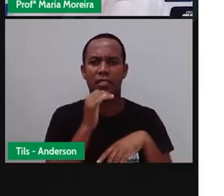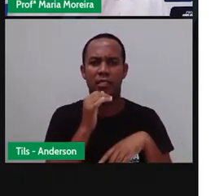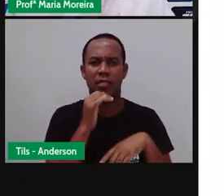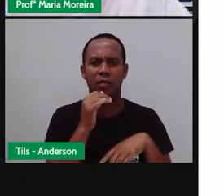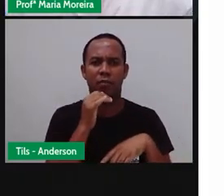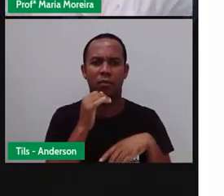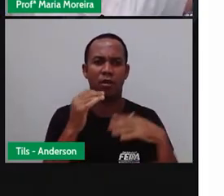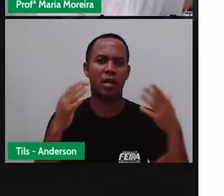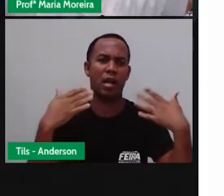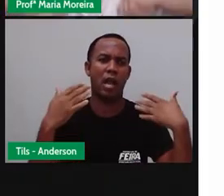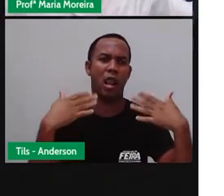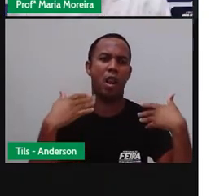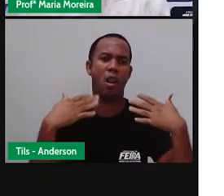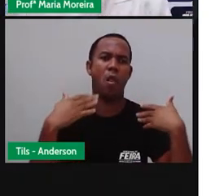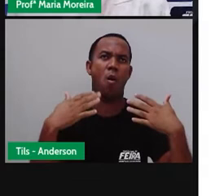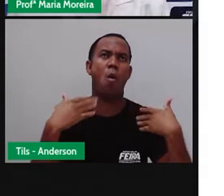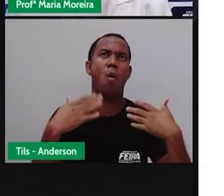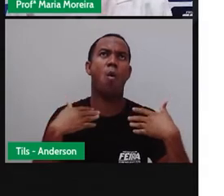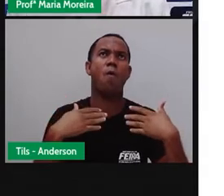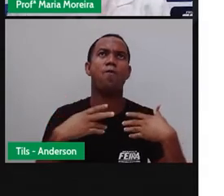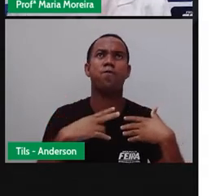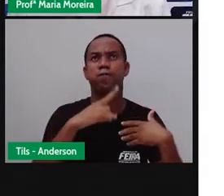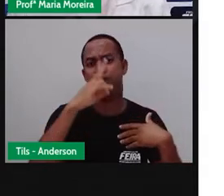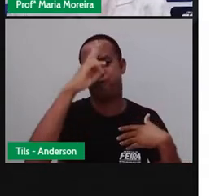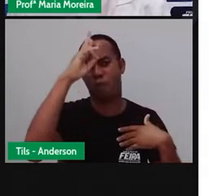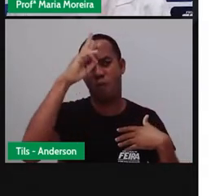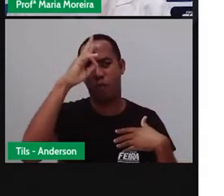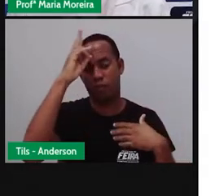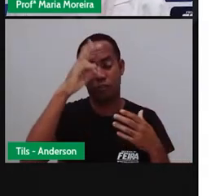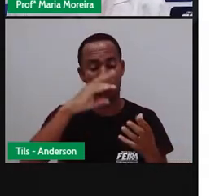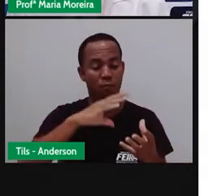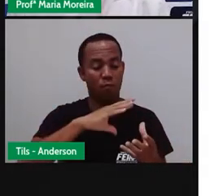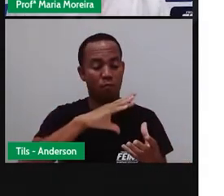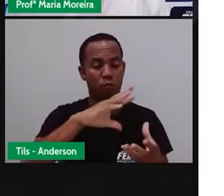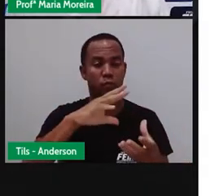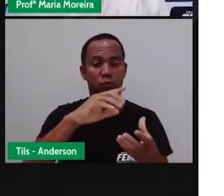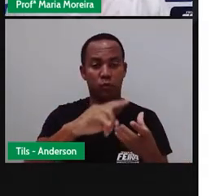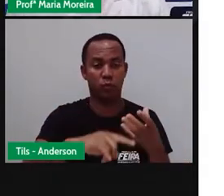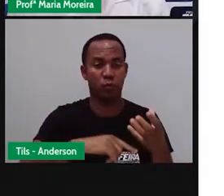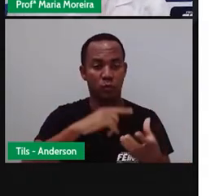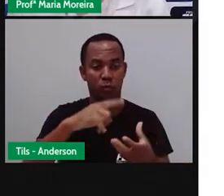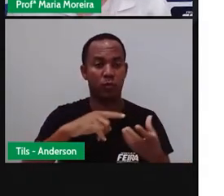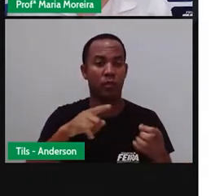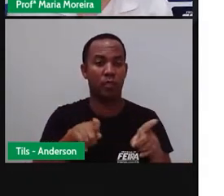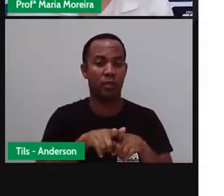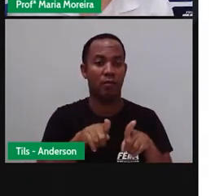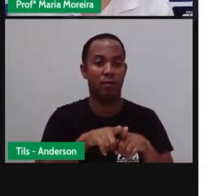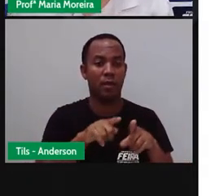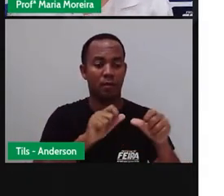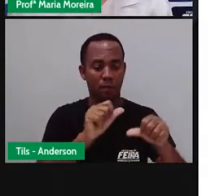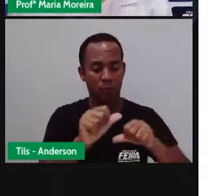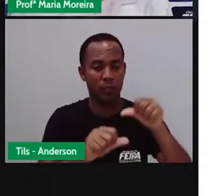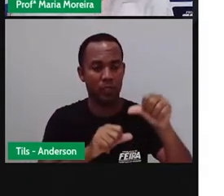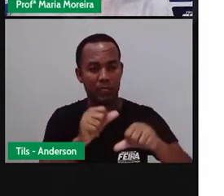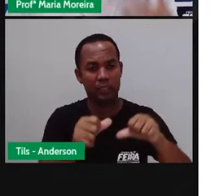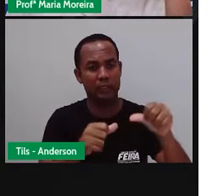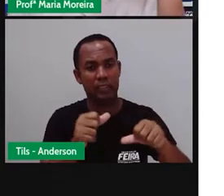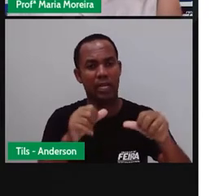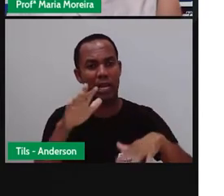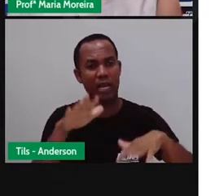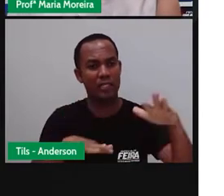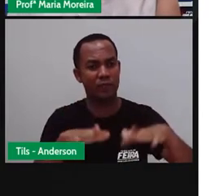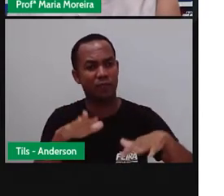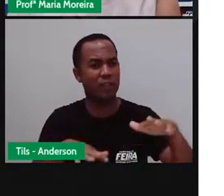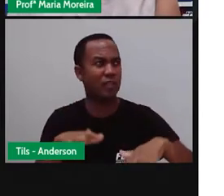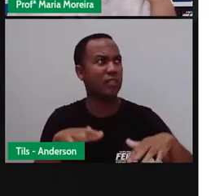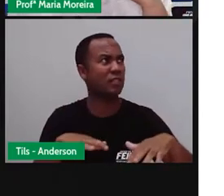estufa, que é esse aquecimento que a gente já falou em outras aulas também, mudanças climáticas, né? A gente fica, poxa, mas não